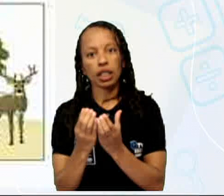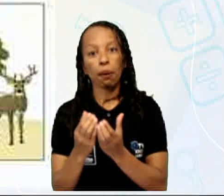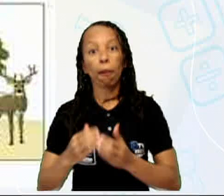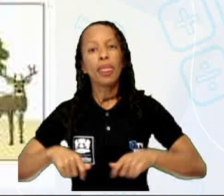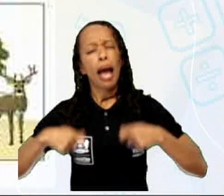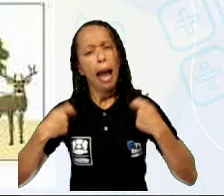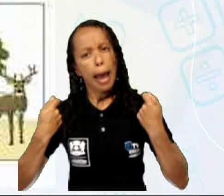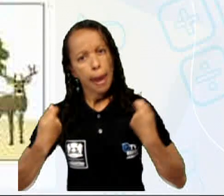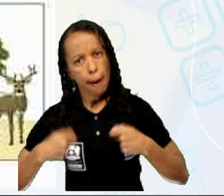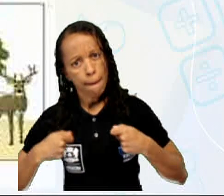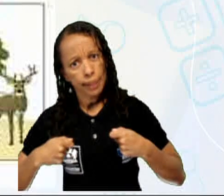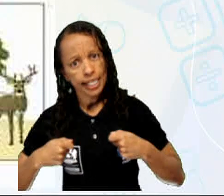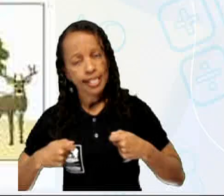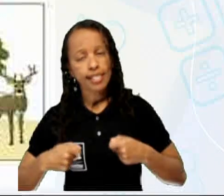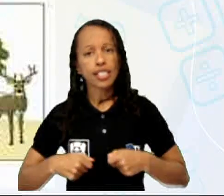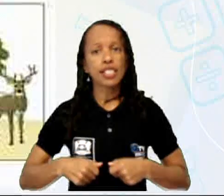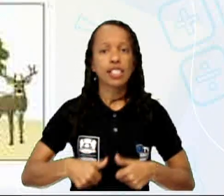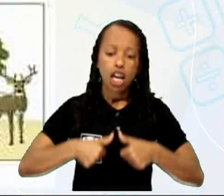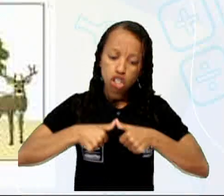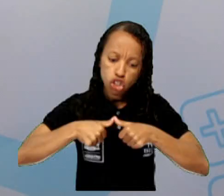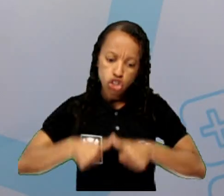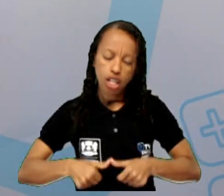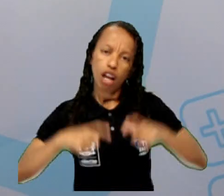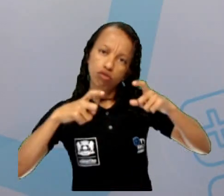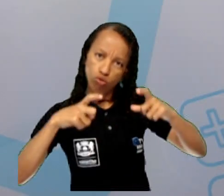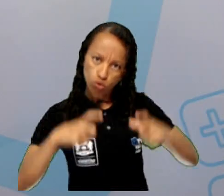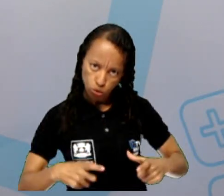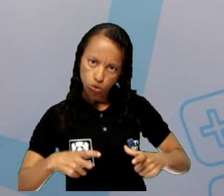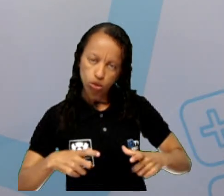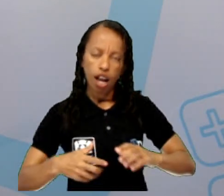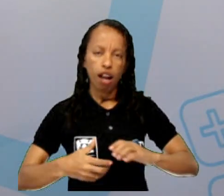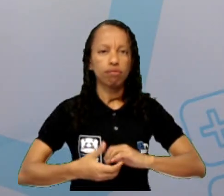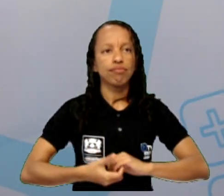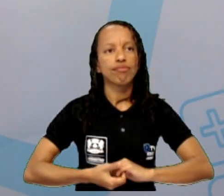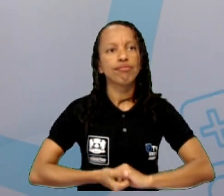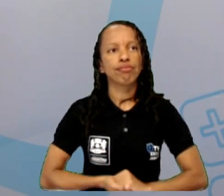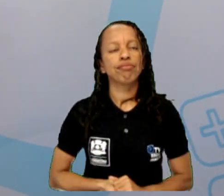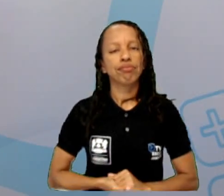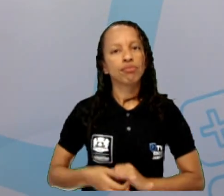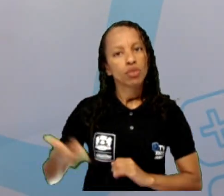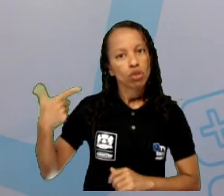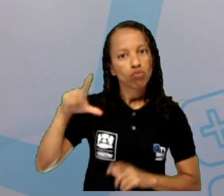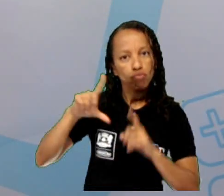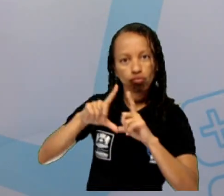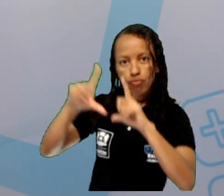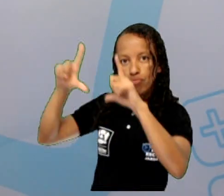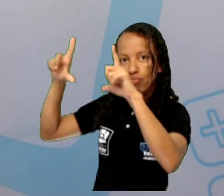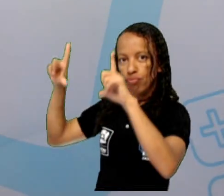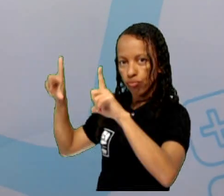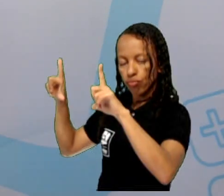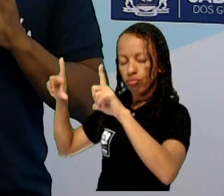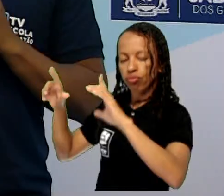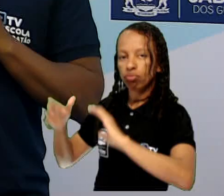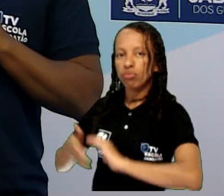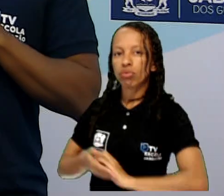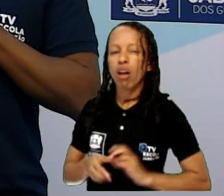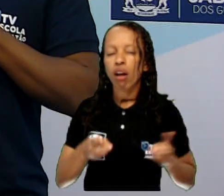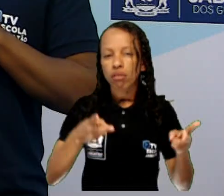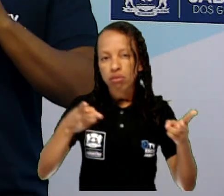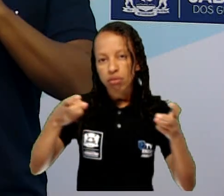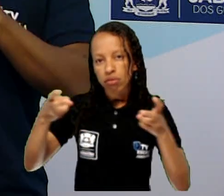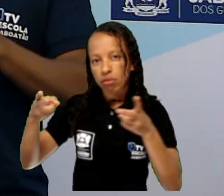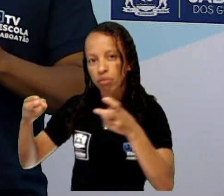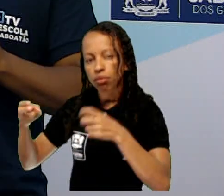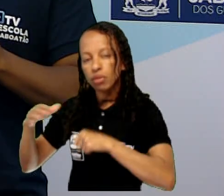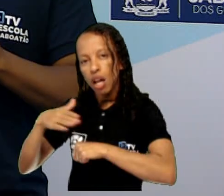determinada área. No próximo slide aqui, nós vamos observar melhor e entender